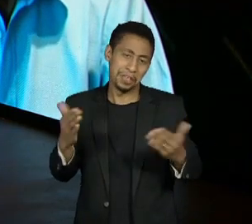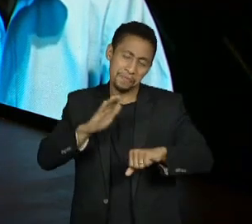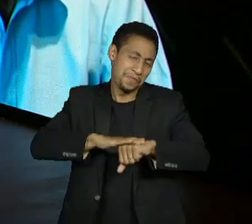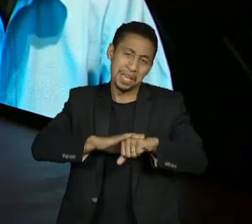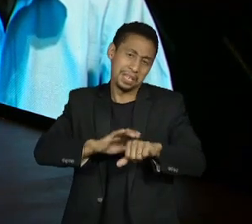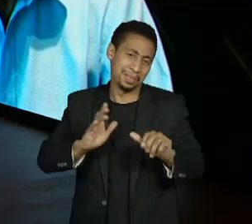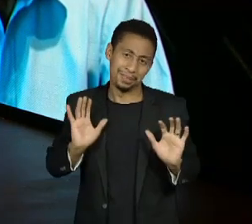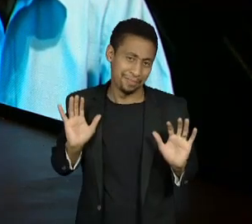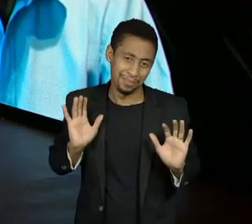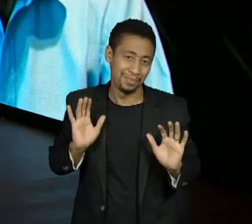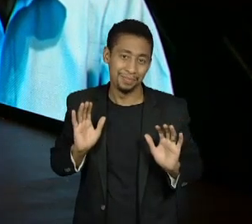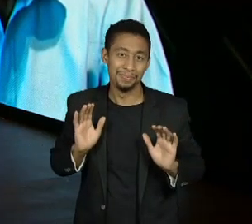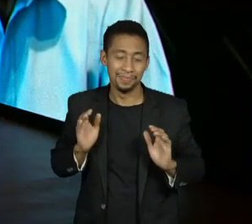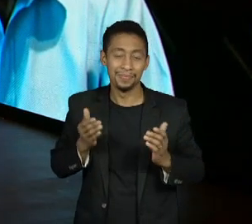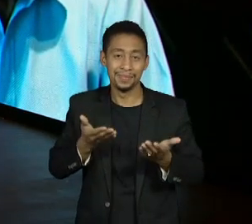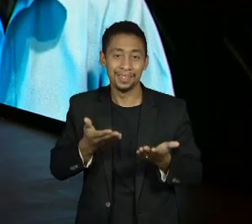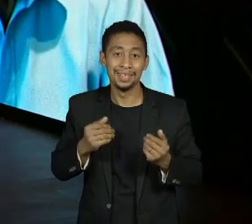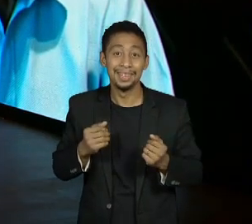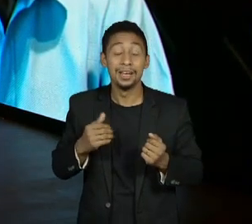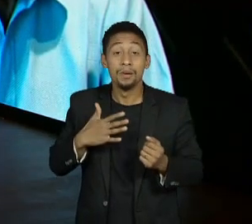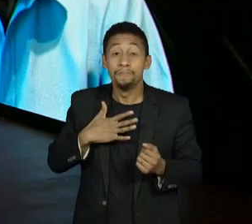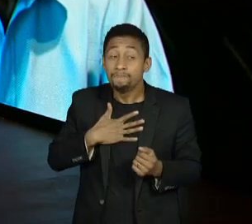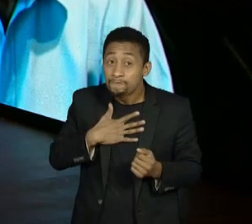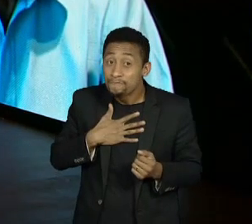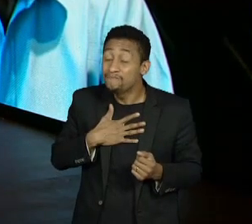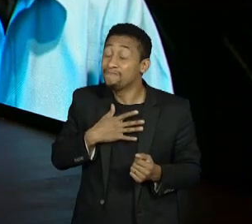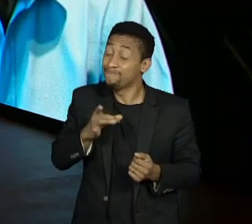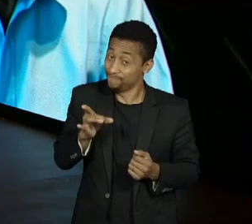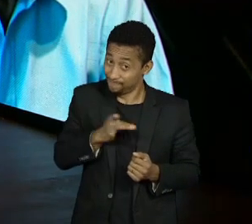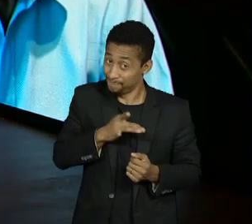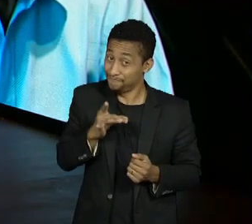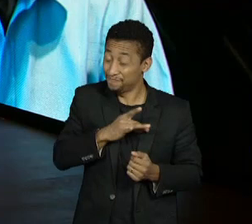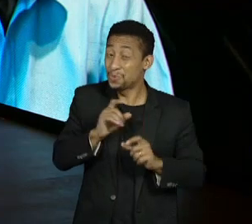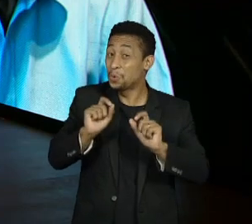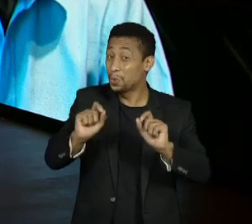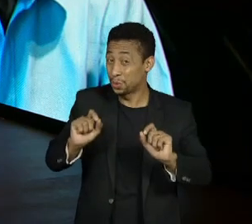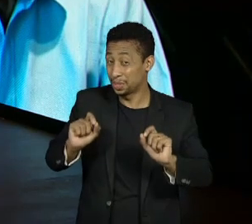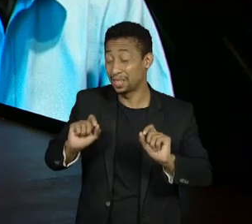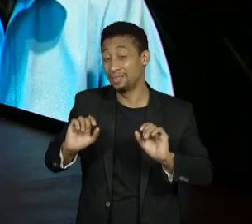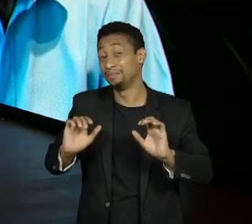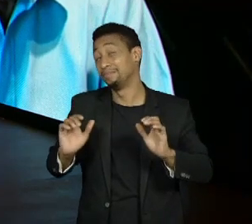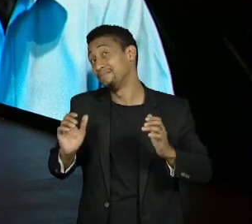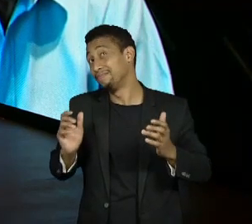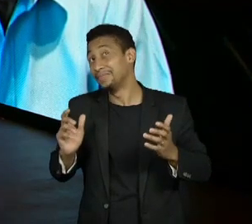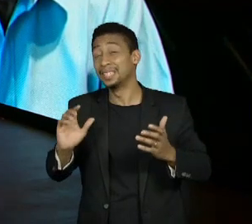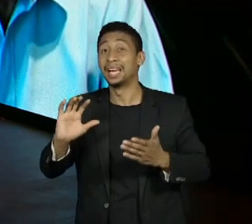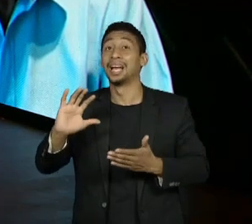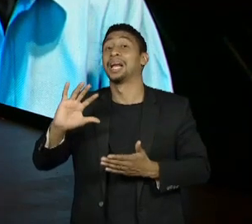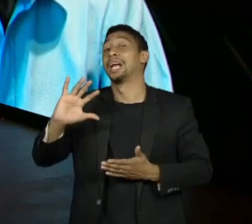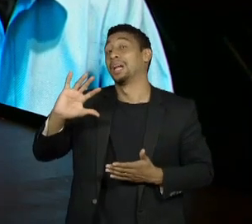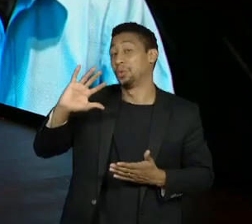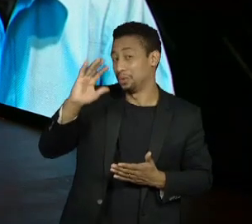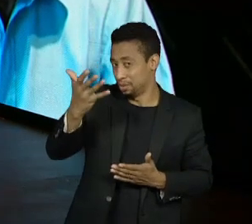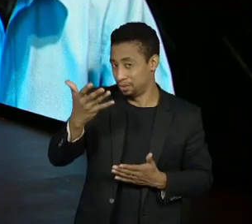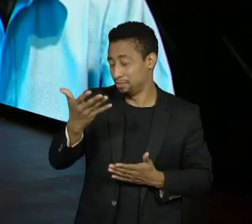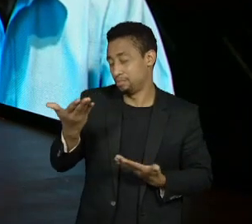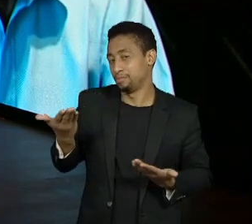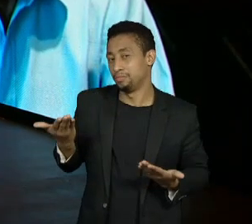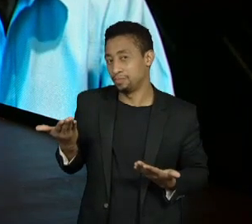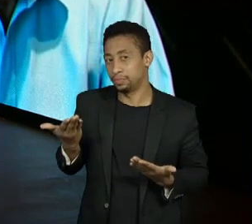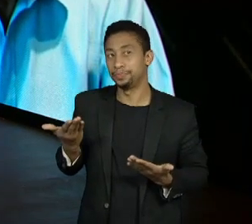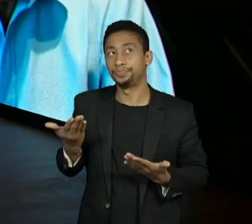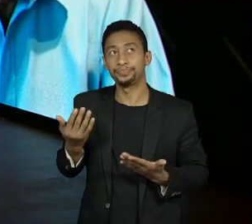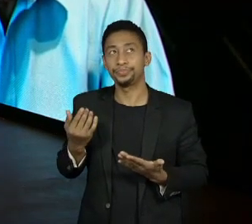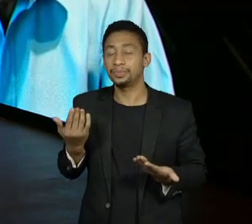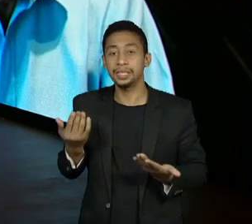Então, o meu medo é que aconteça de novo a mesma coisa, guardadas as proporções, quando